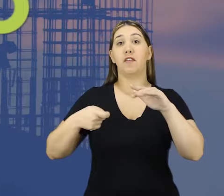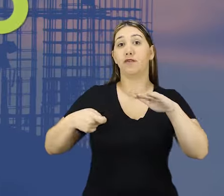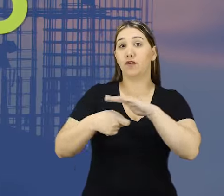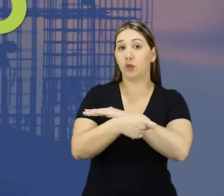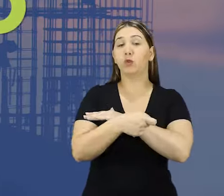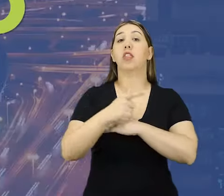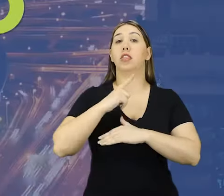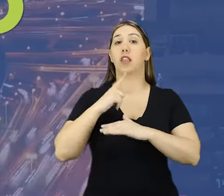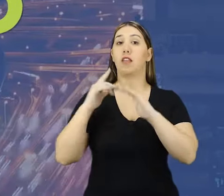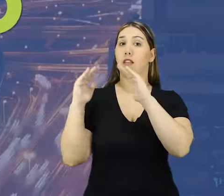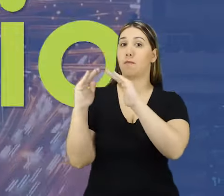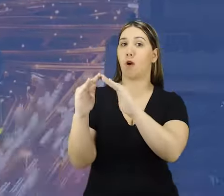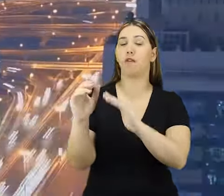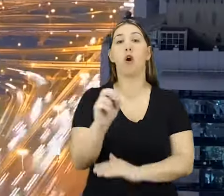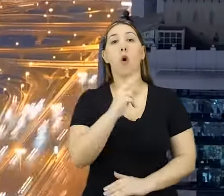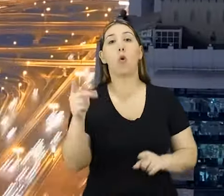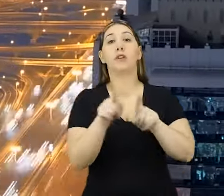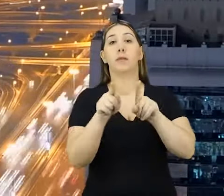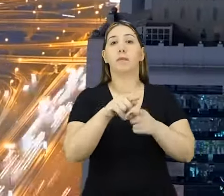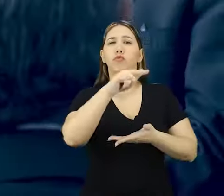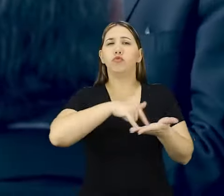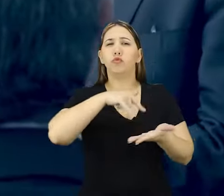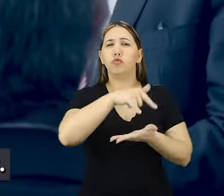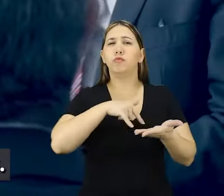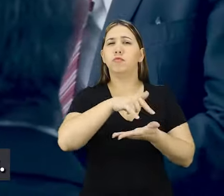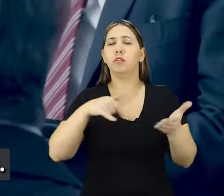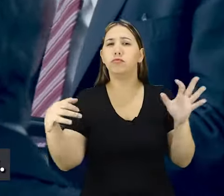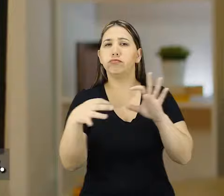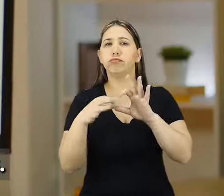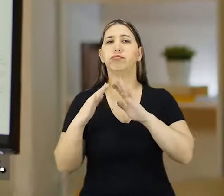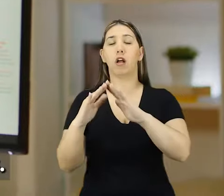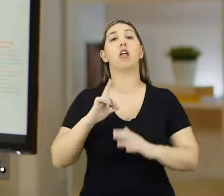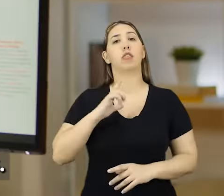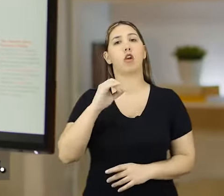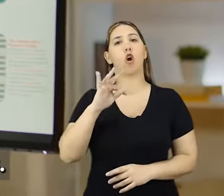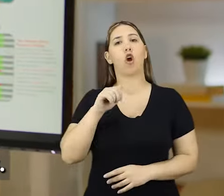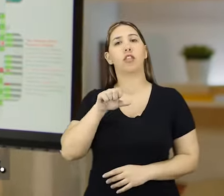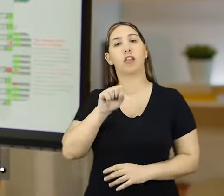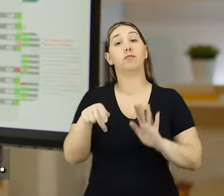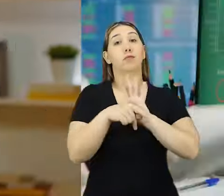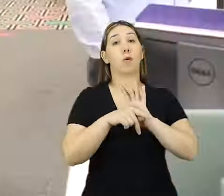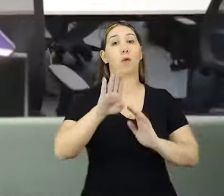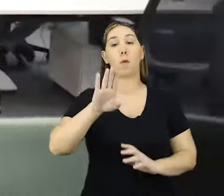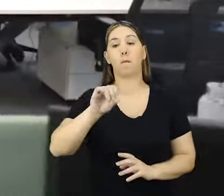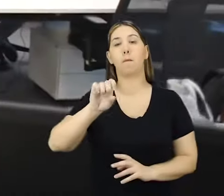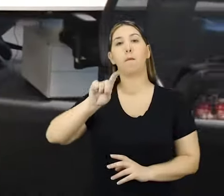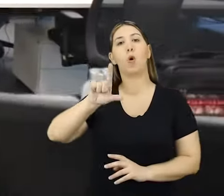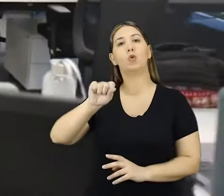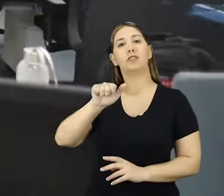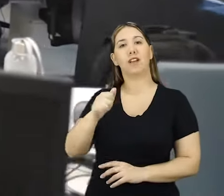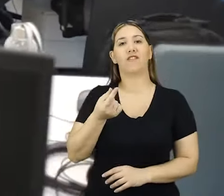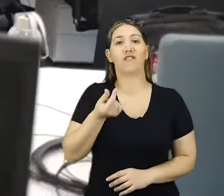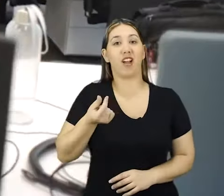imobiliário investem em imóveis ou papéis ligados ao setor e têm cotas negociadas na Bolsa de Valores.